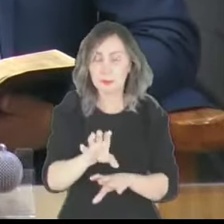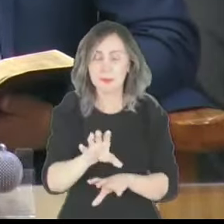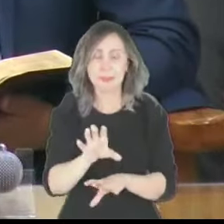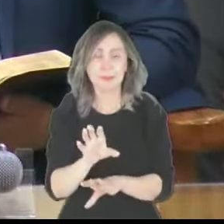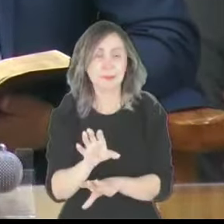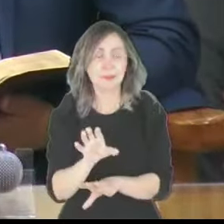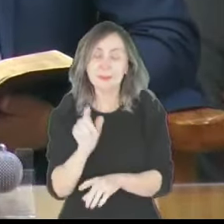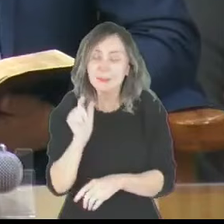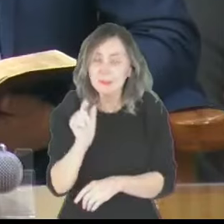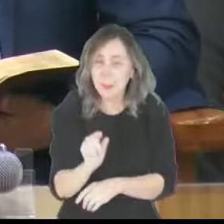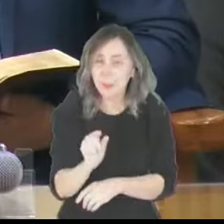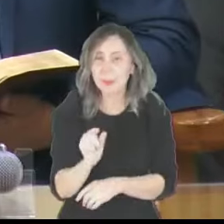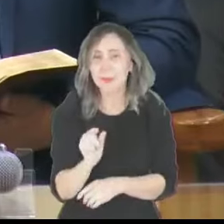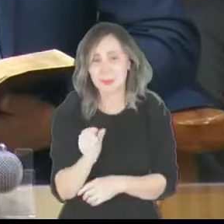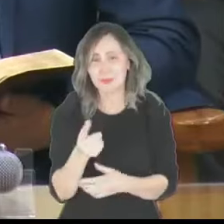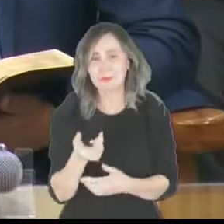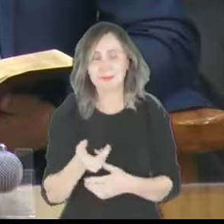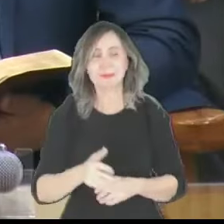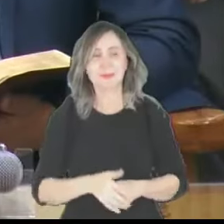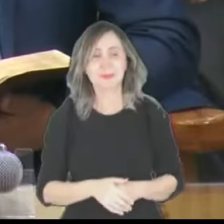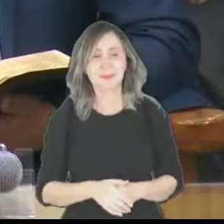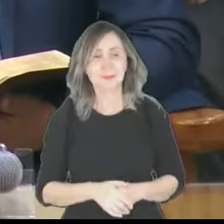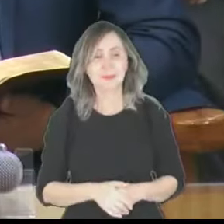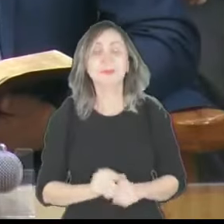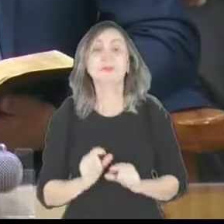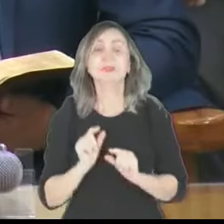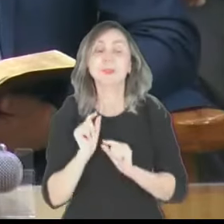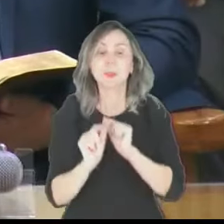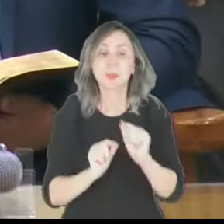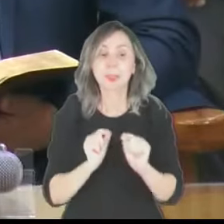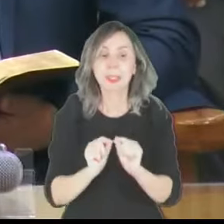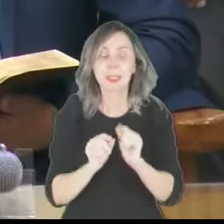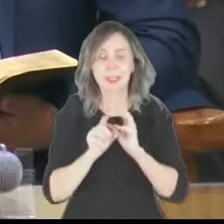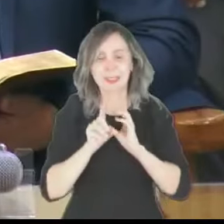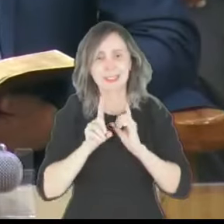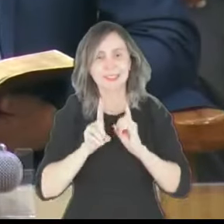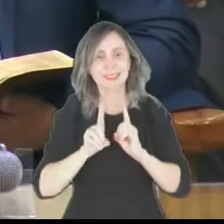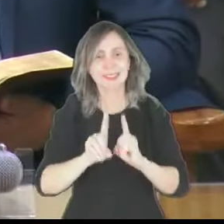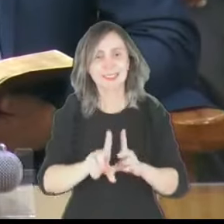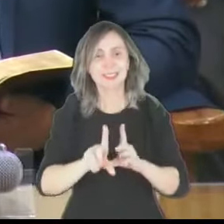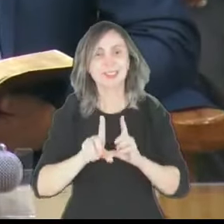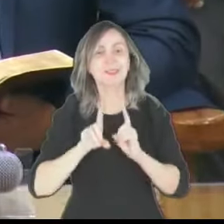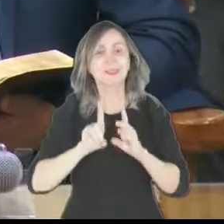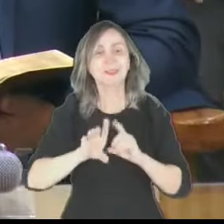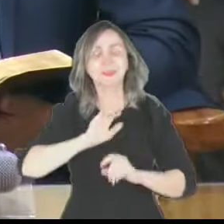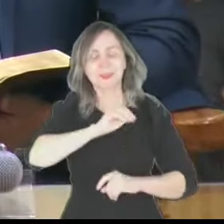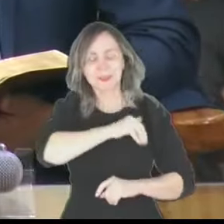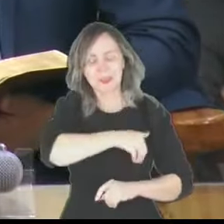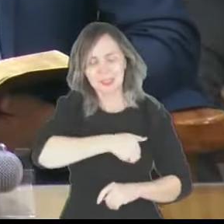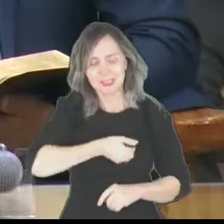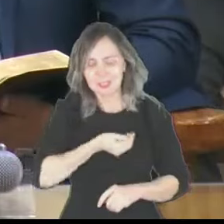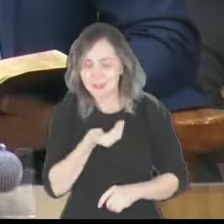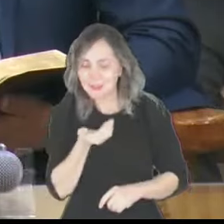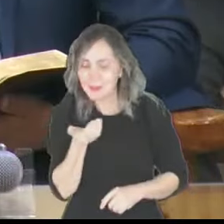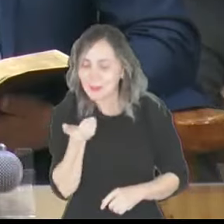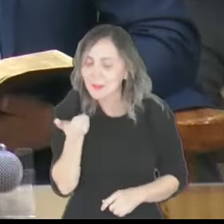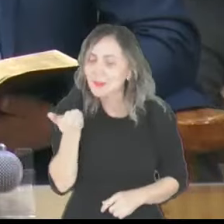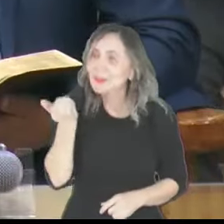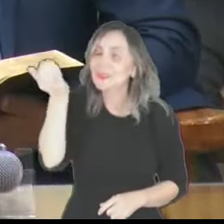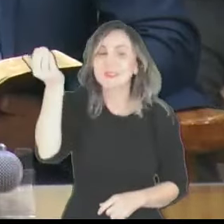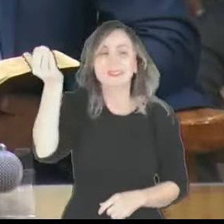nas nossas igrejas. Que é exatamente a doutrina da consagração a Deus. Ou seja,